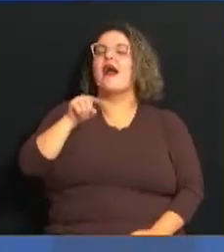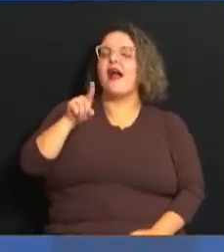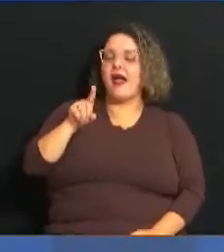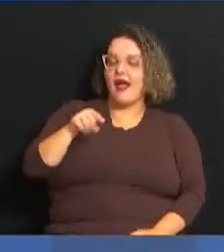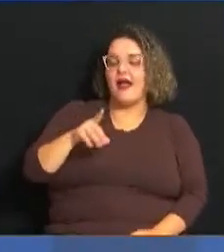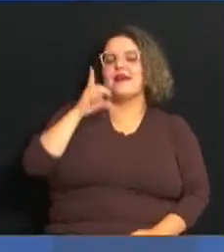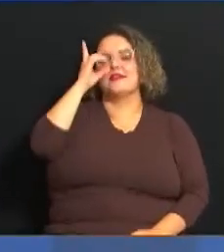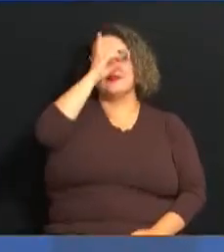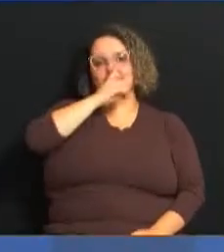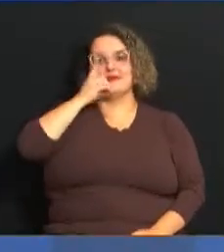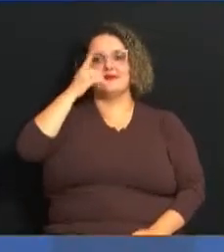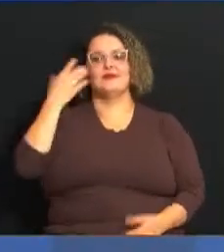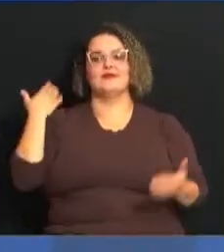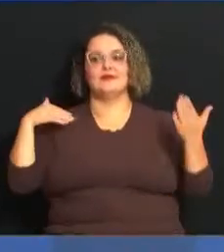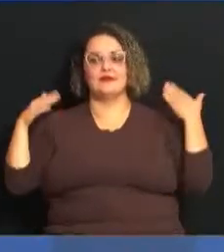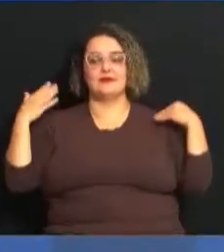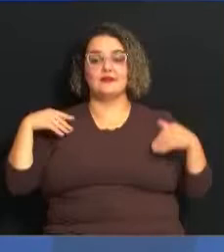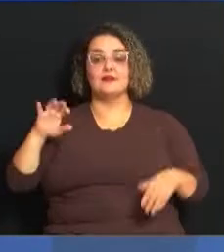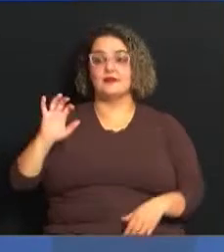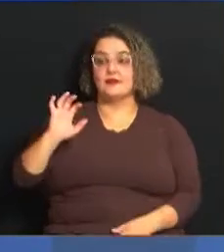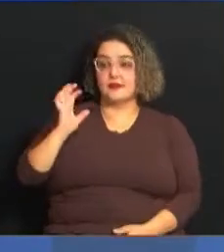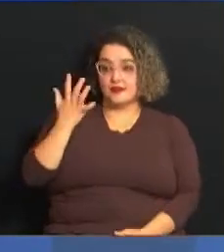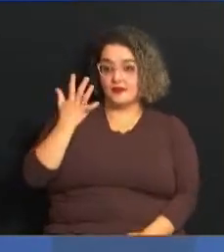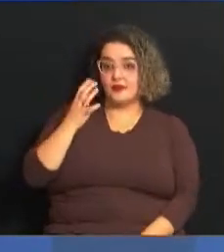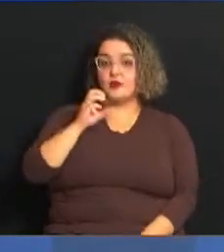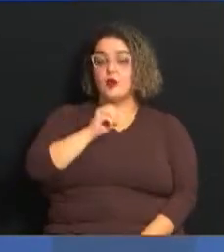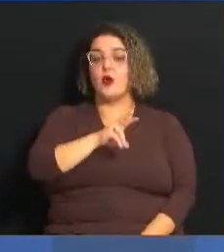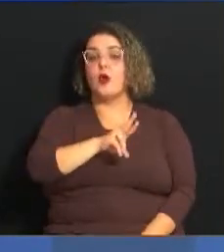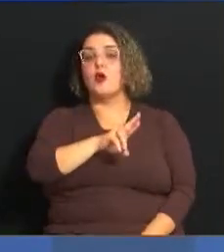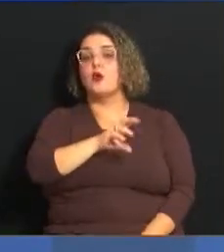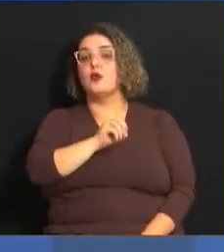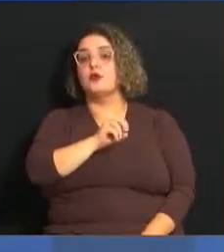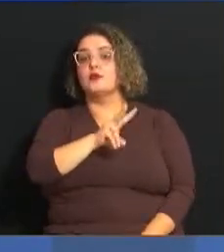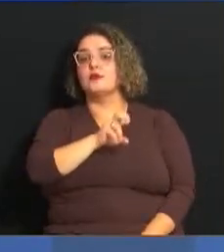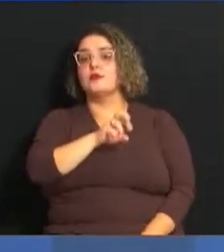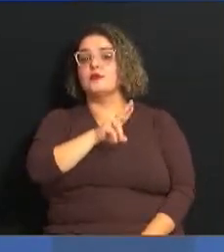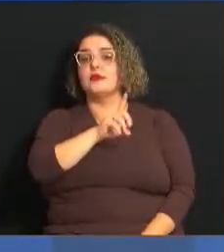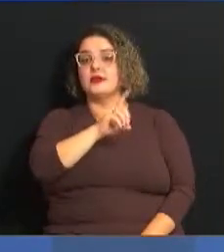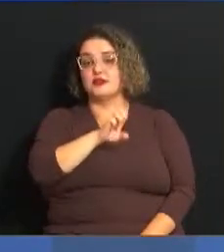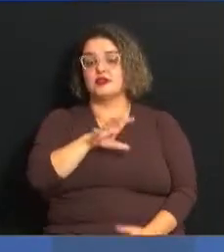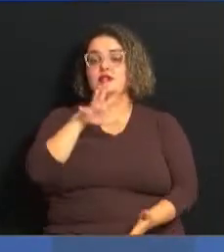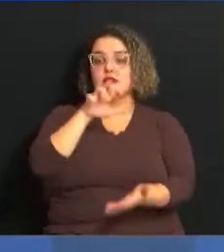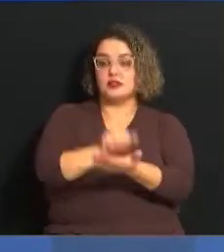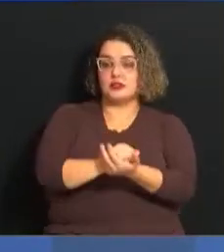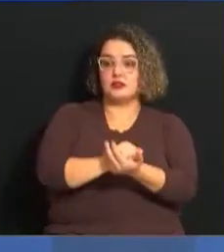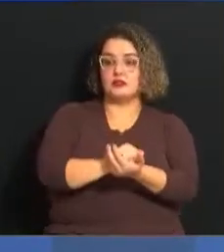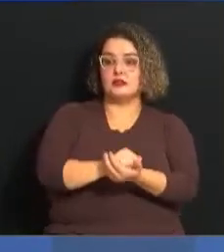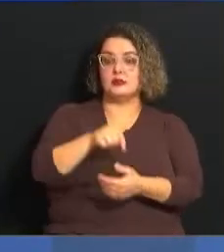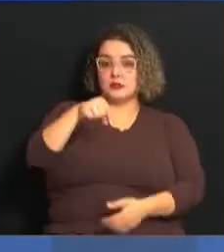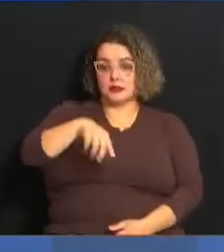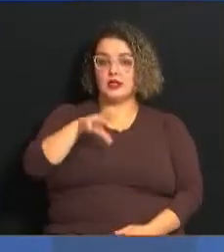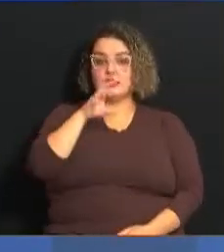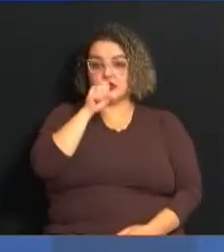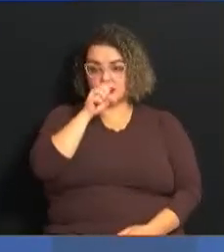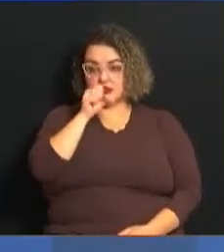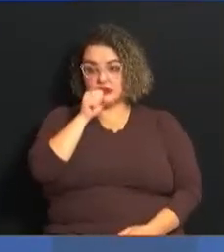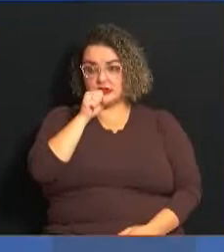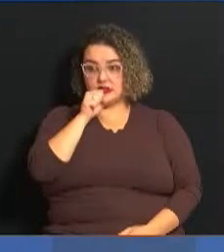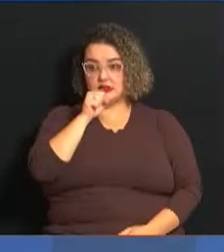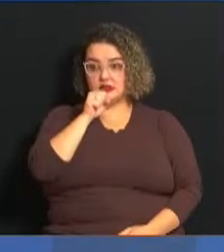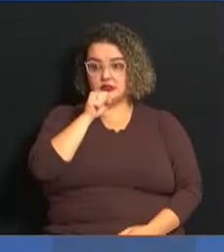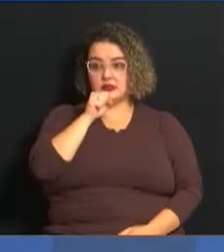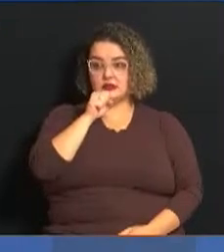passeio que vai acontecer lá no Ouro Verde e as inscrições podem ser feitas neste sábado, que é